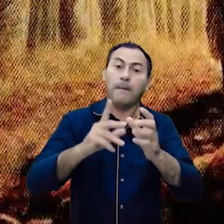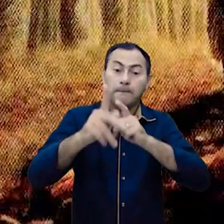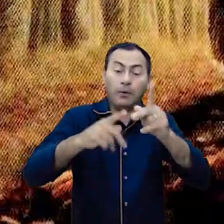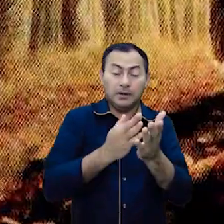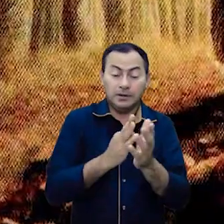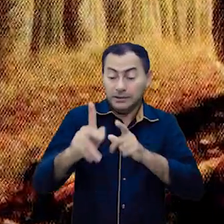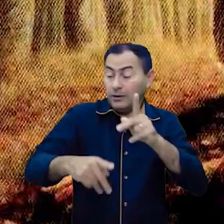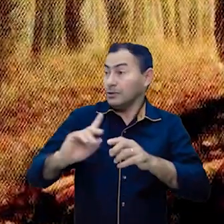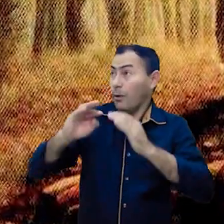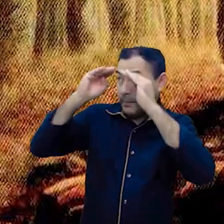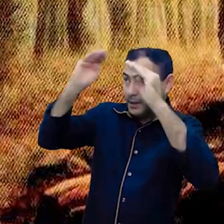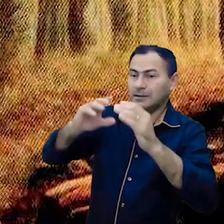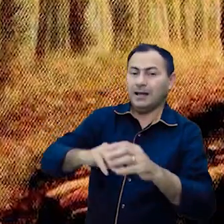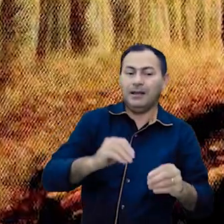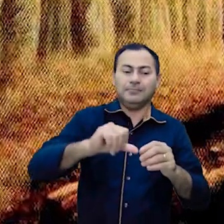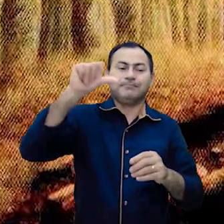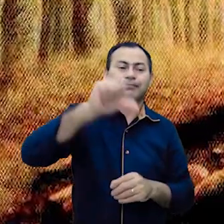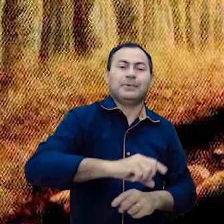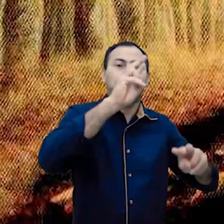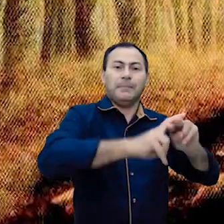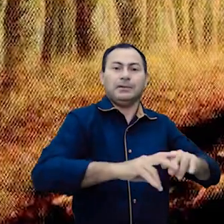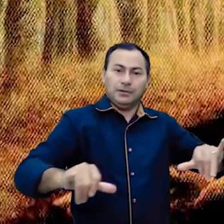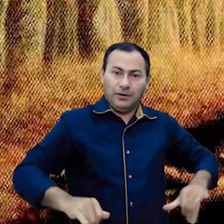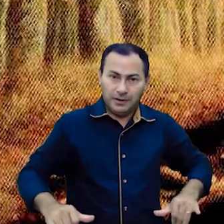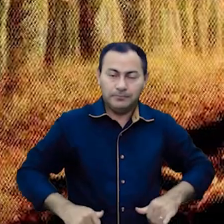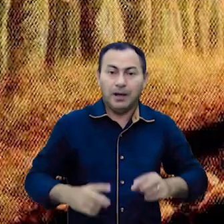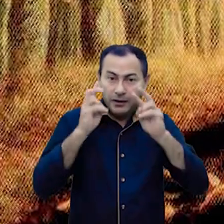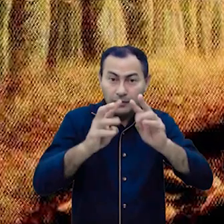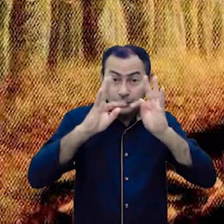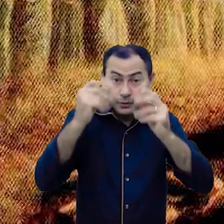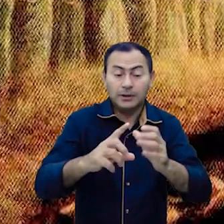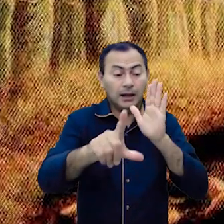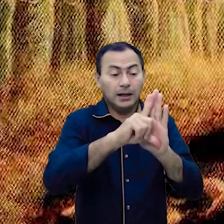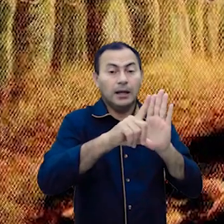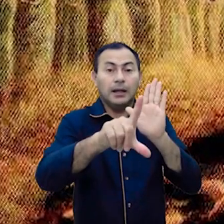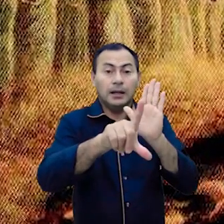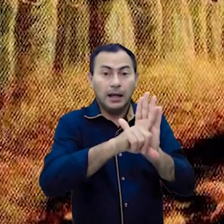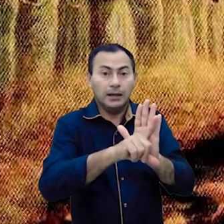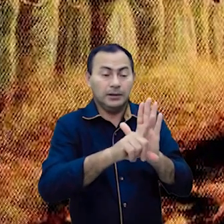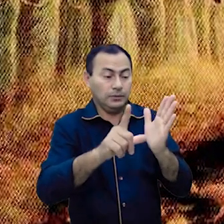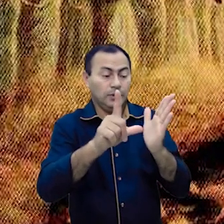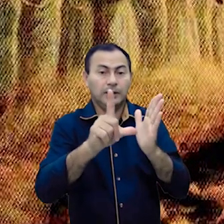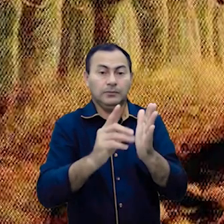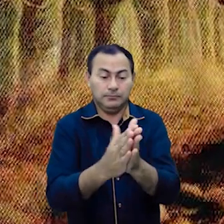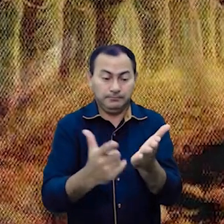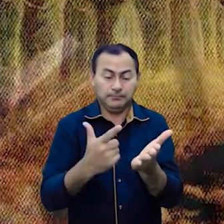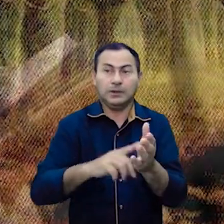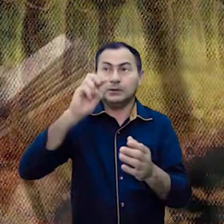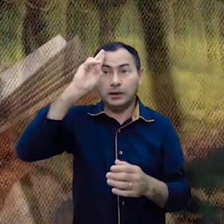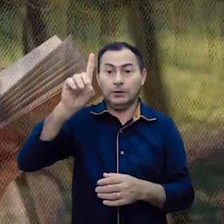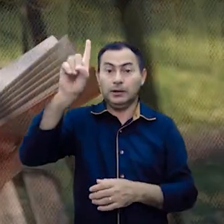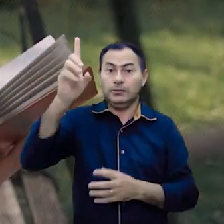assim foi quando o povo de Israel não obedecia eles eram levado ao cativeiro e sofria vemos todas essas leis do livro de Levítico Exatamente